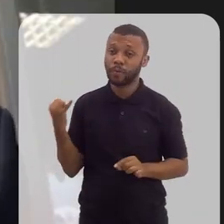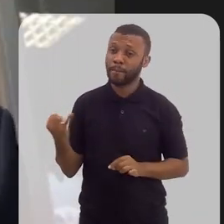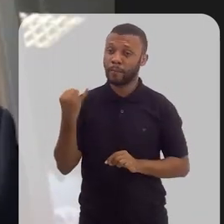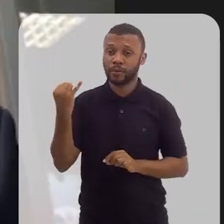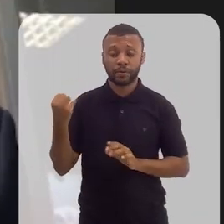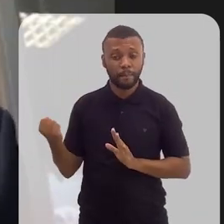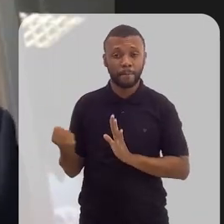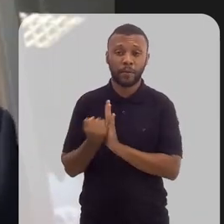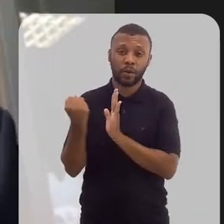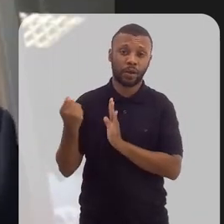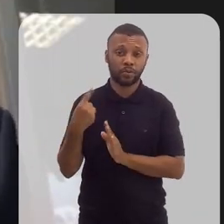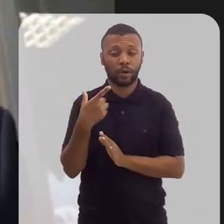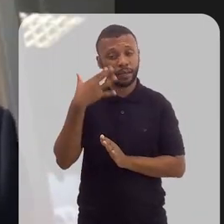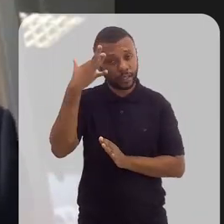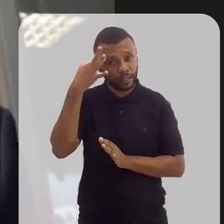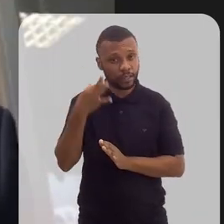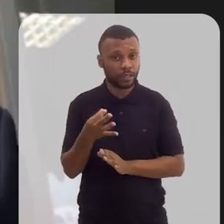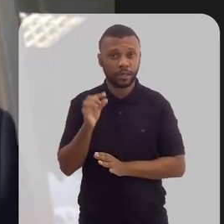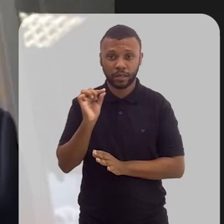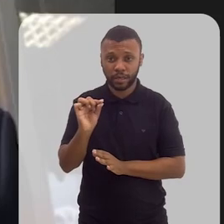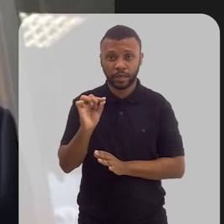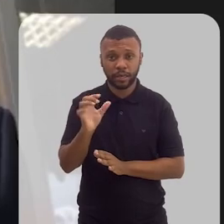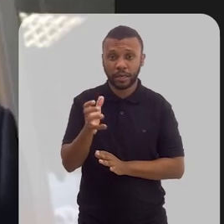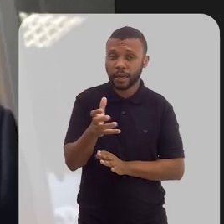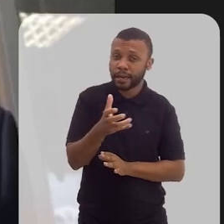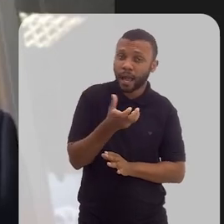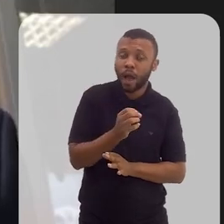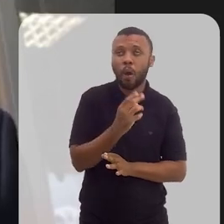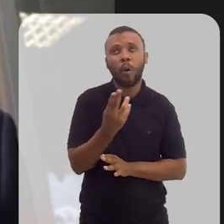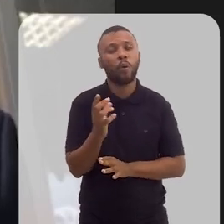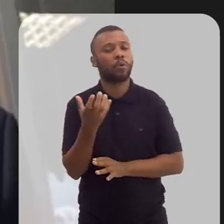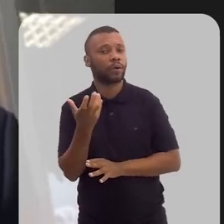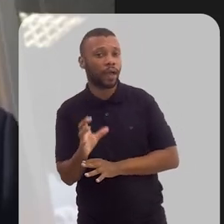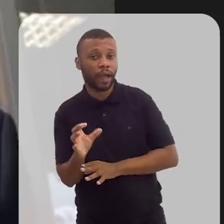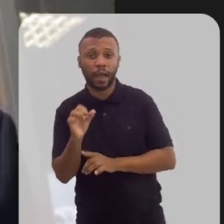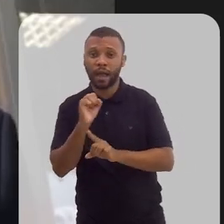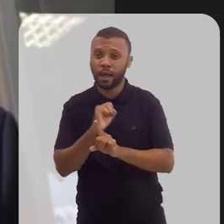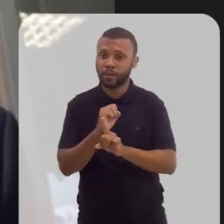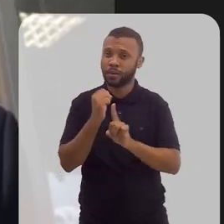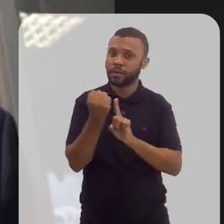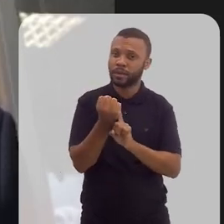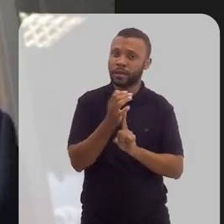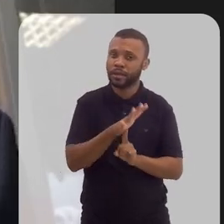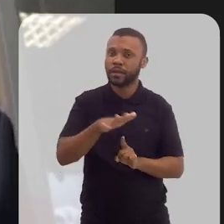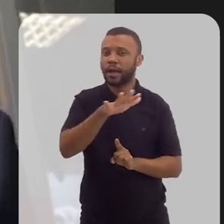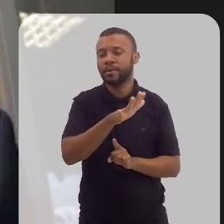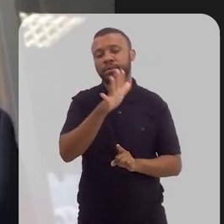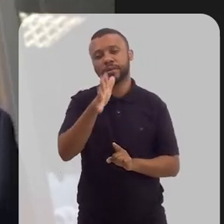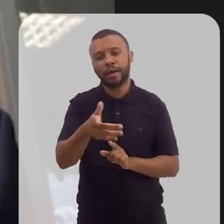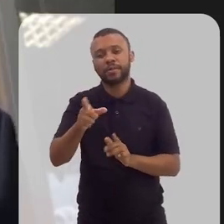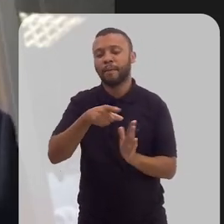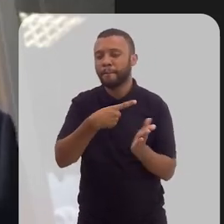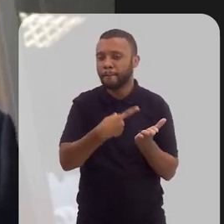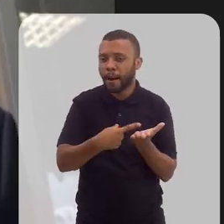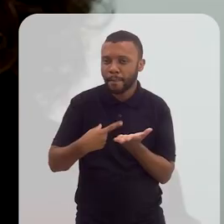importante aí, Geis, é a gente entender que, querendo ou não, a sociedade já está fazendo essa